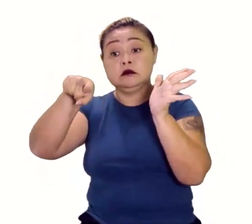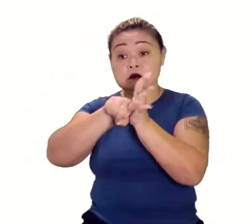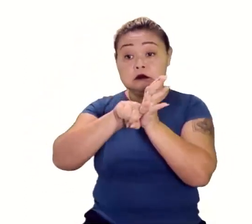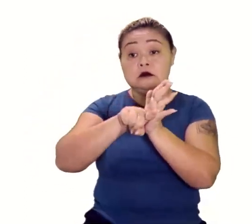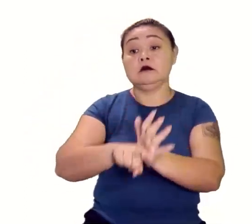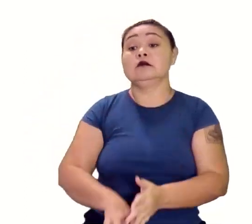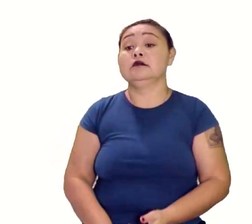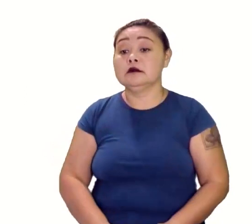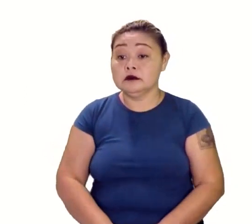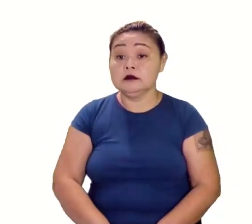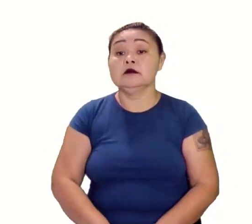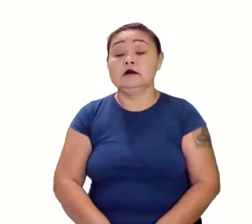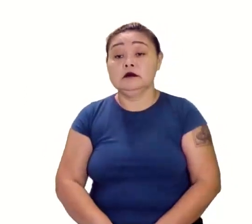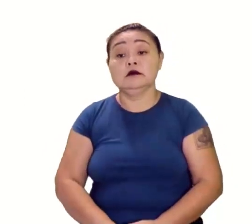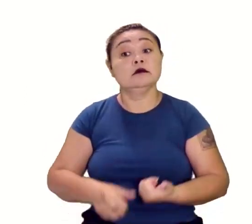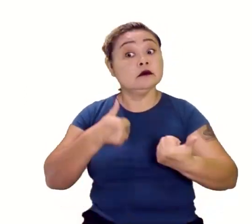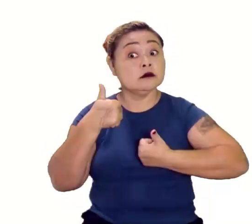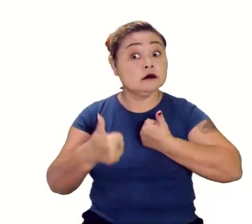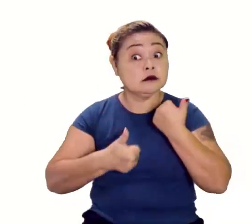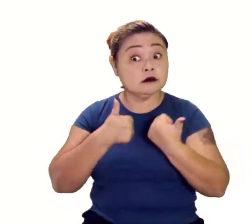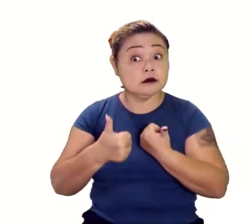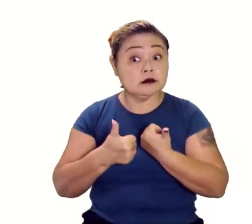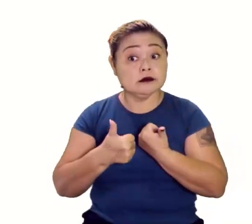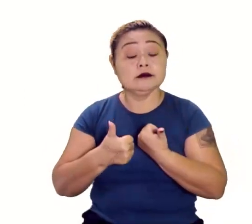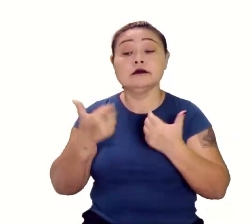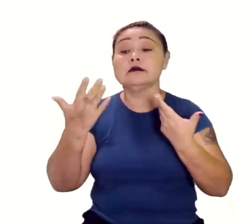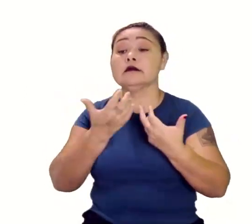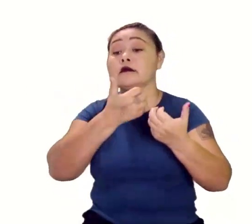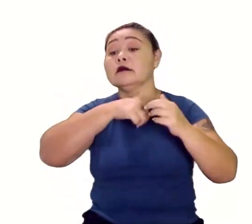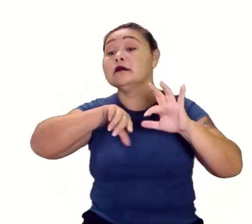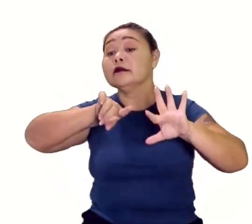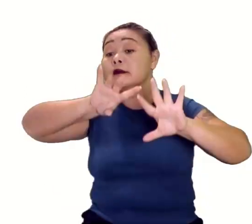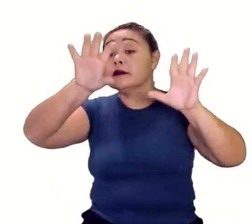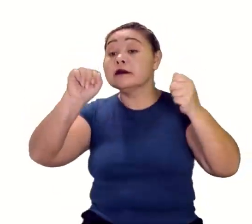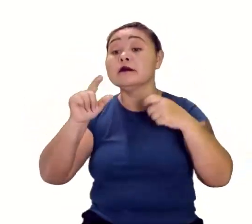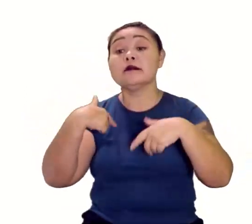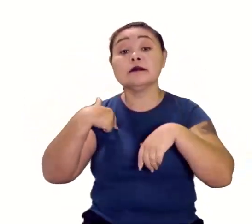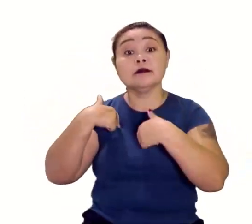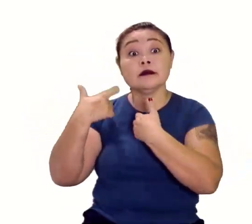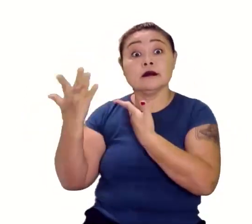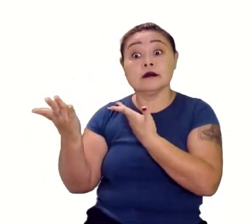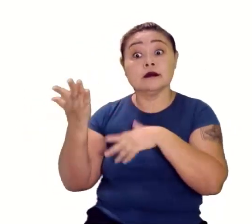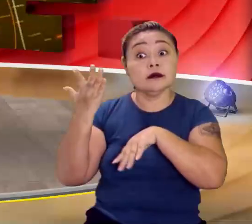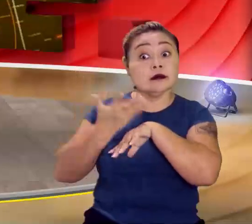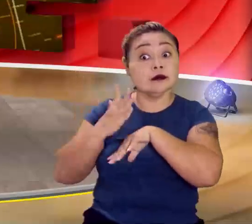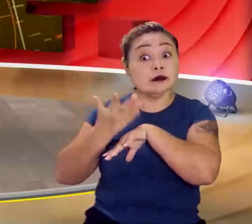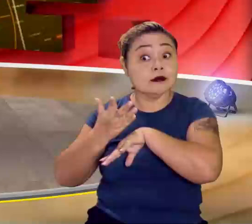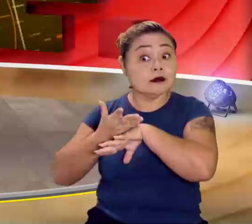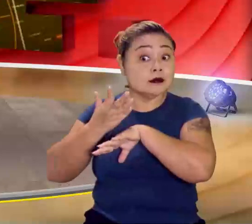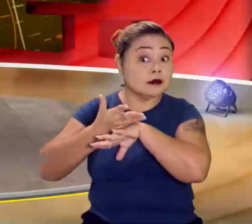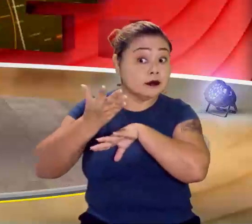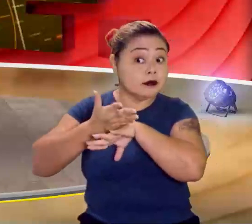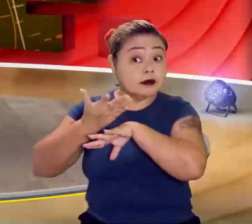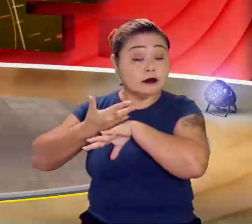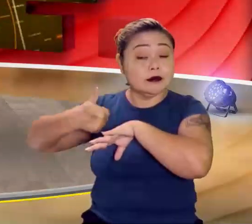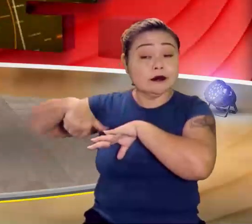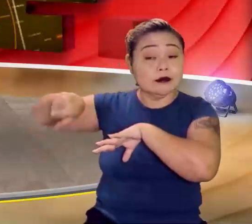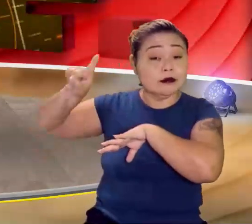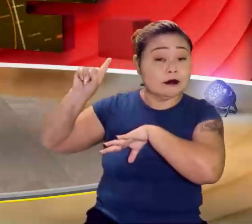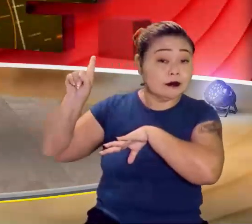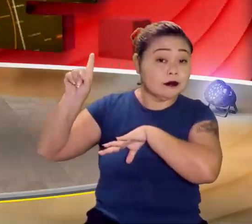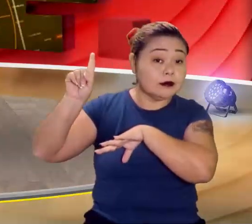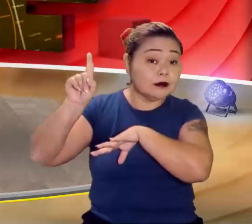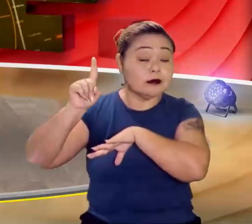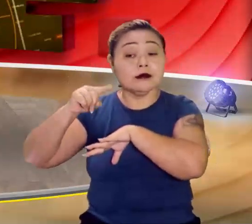o negativo. Beleza! E é claro que agora é hora de praticar! E lá vem ele com a